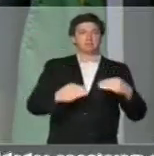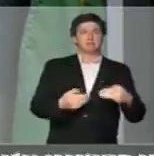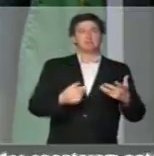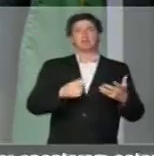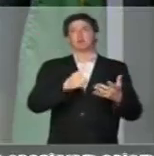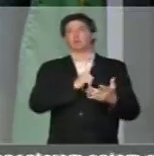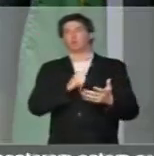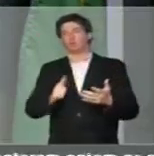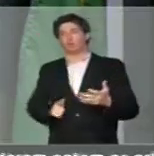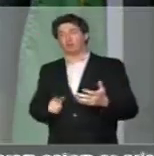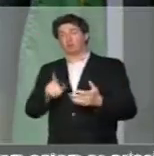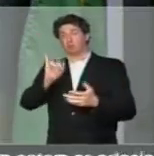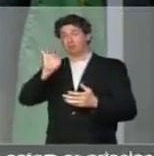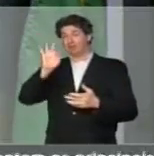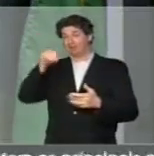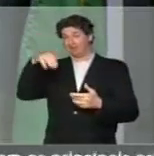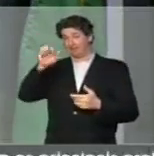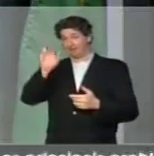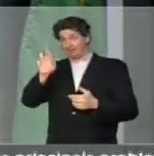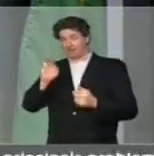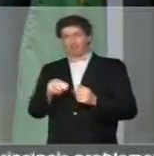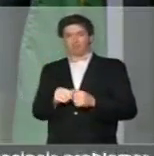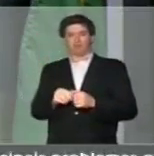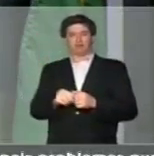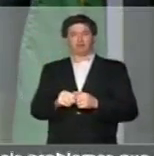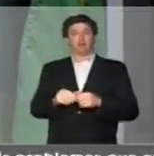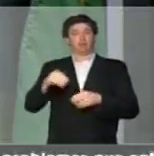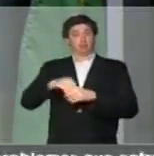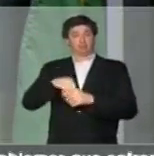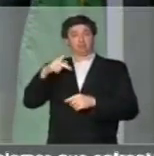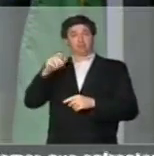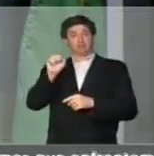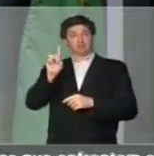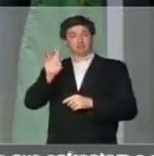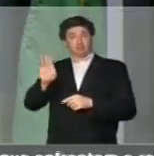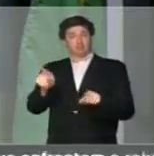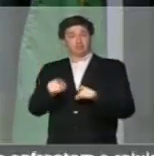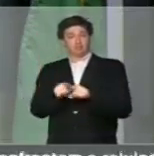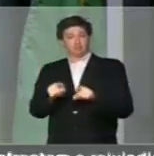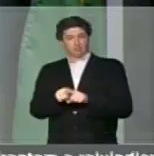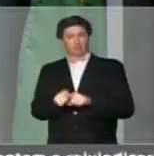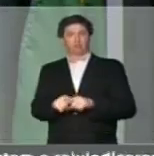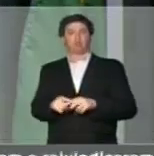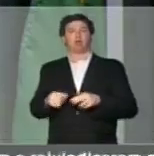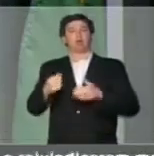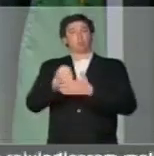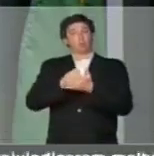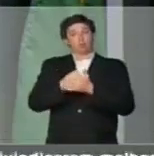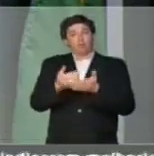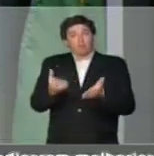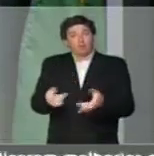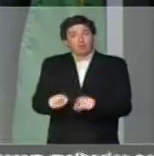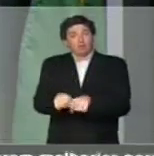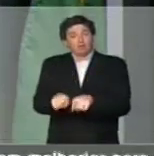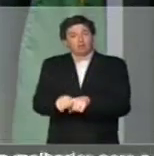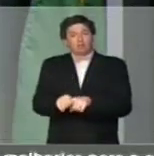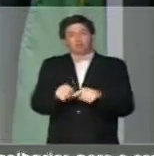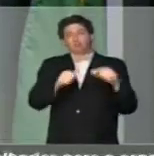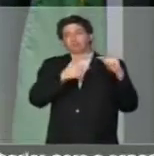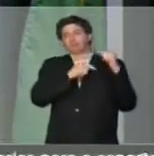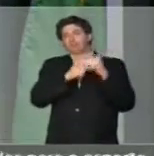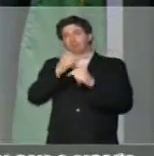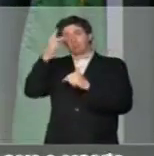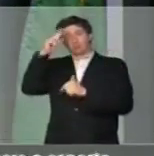governo Itamar Franco, com passagem no PSDB, e inaugurava ali uma